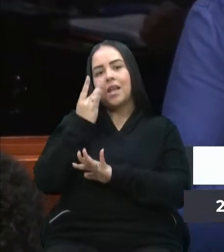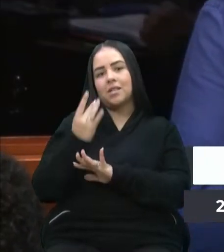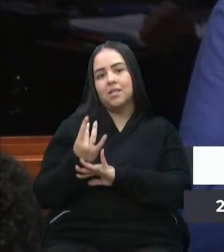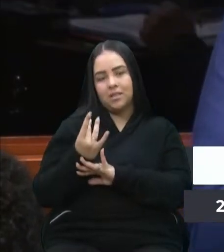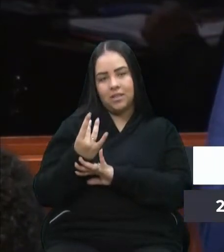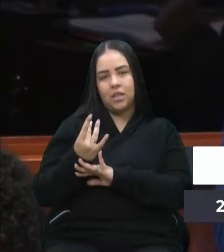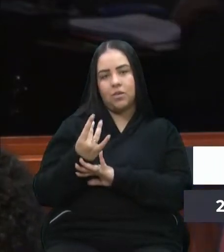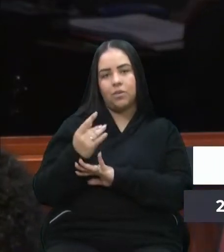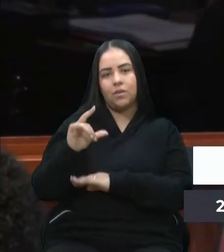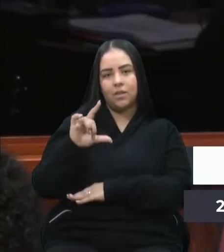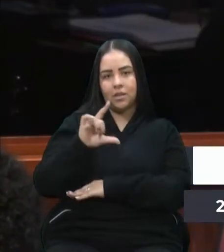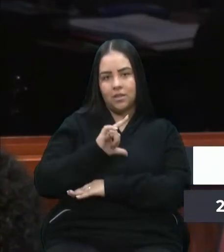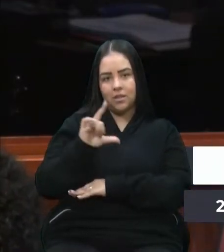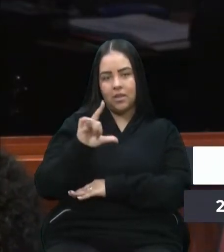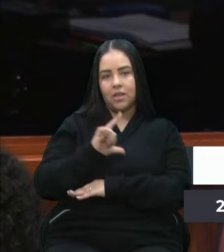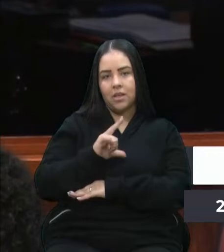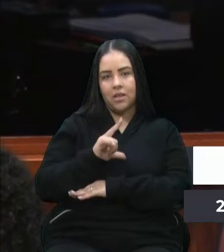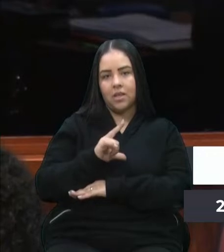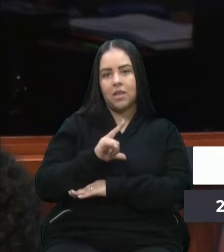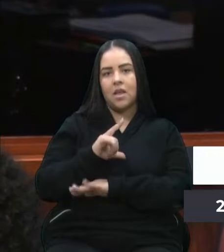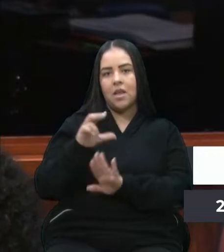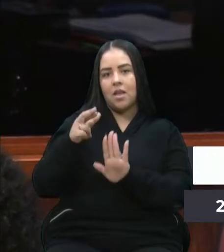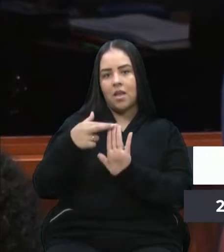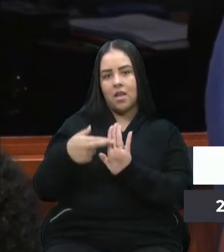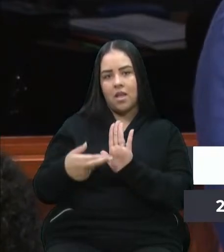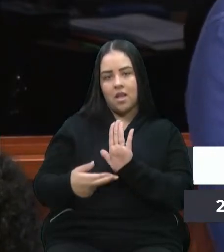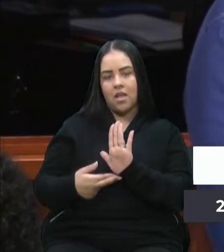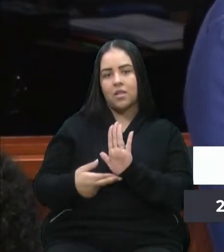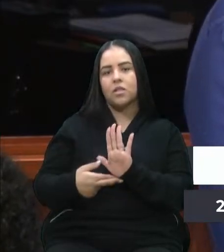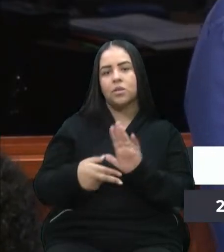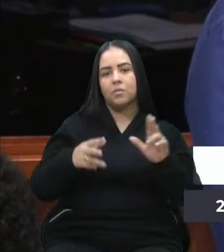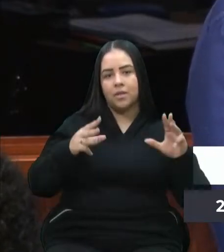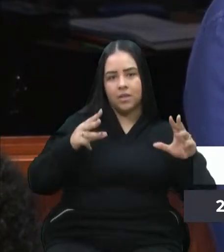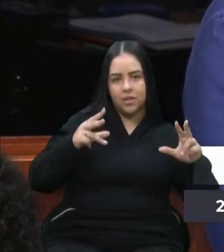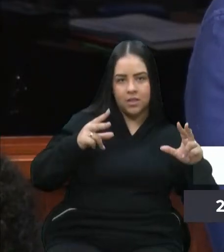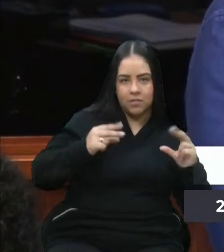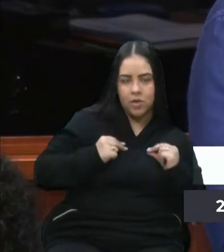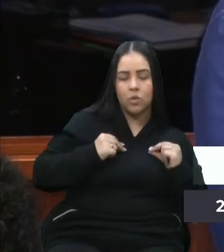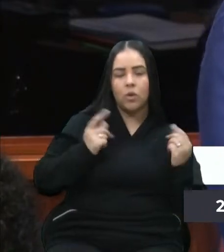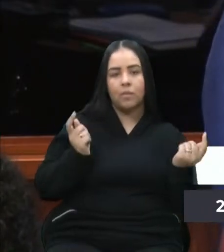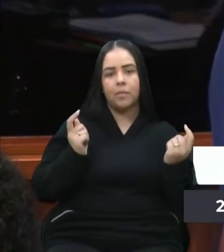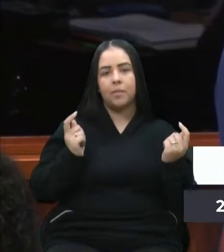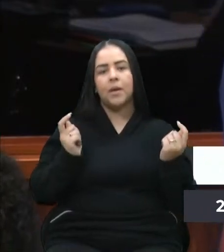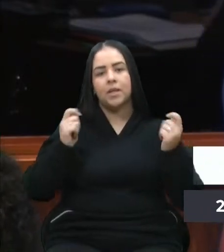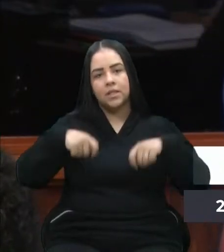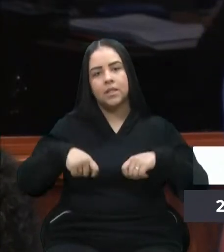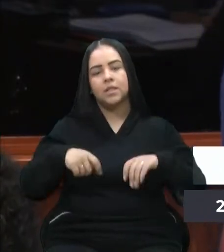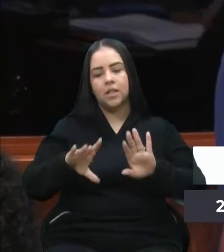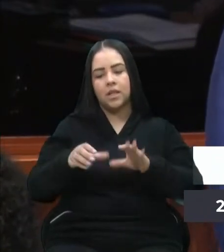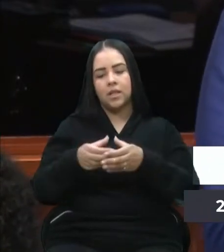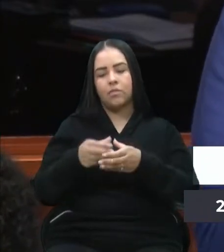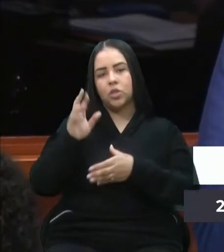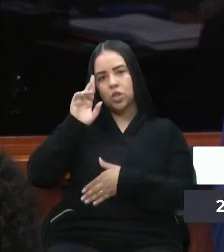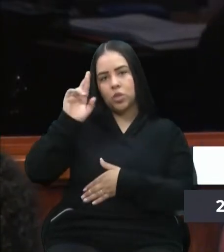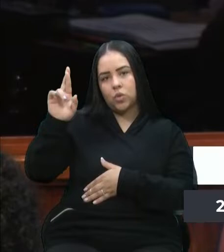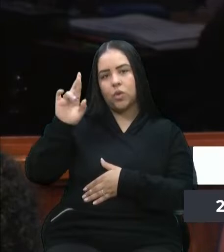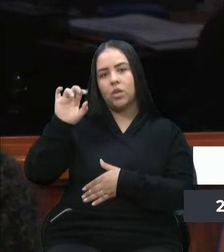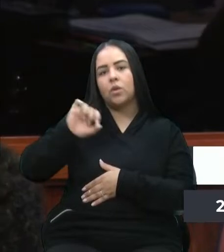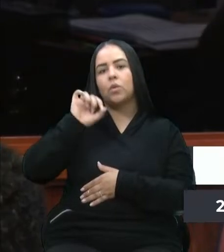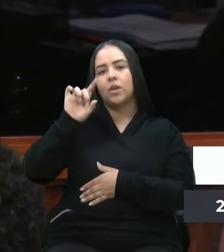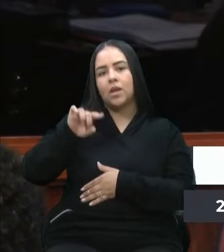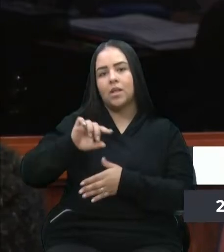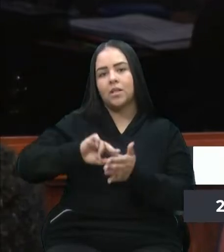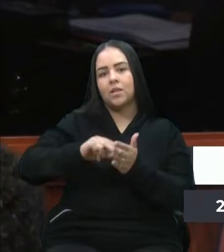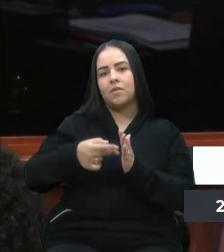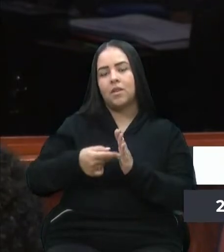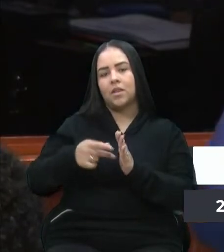vai estabelecer critérios de mérito e competência às equipes diretivas. E é isso que o projeto de lei